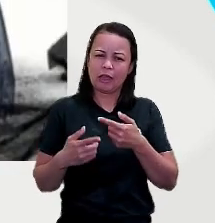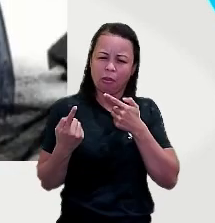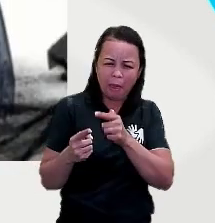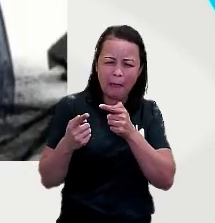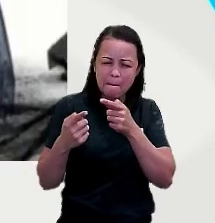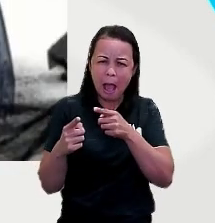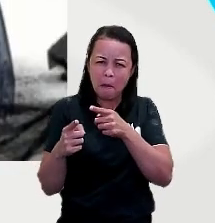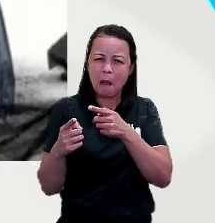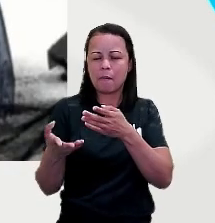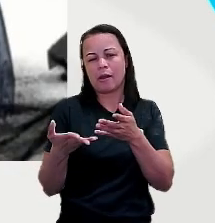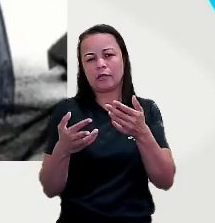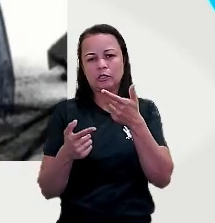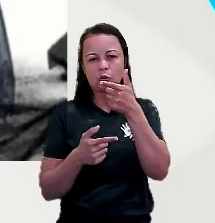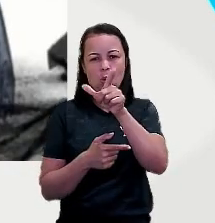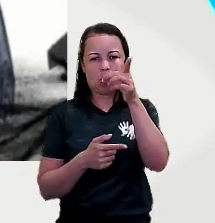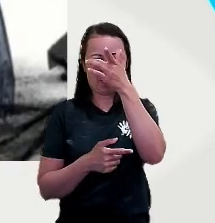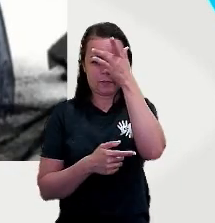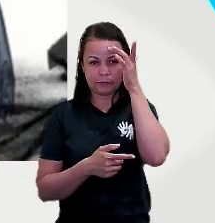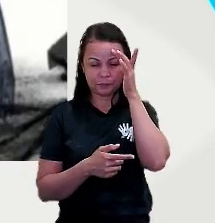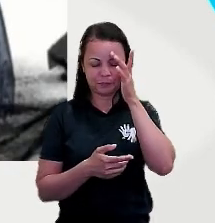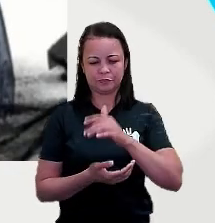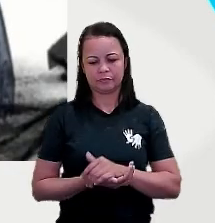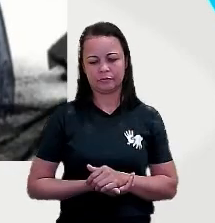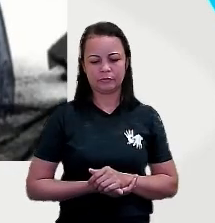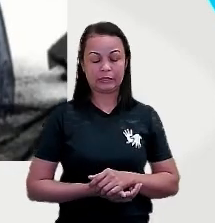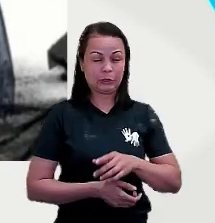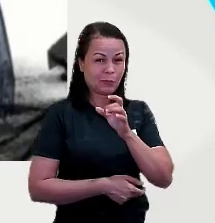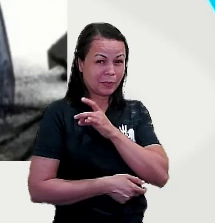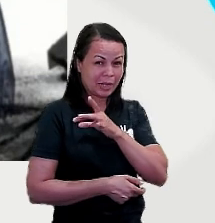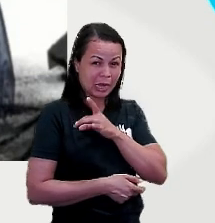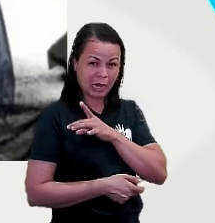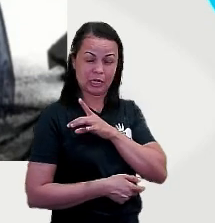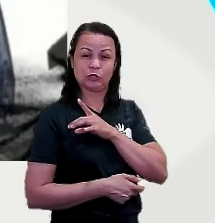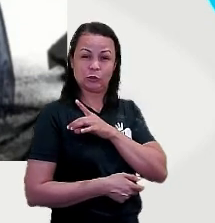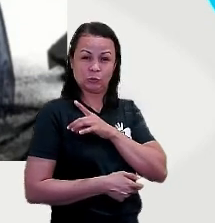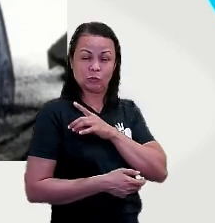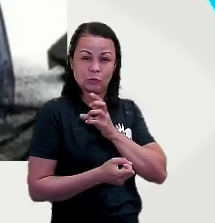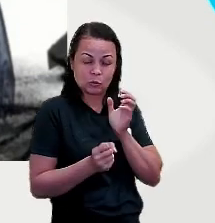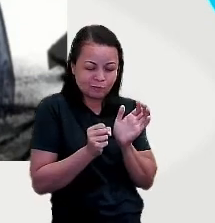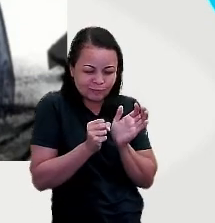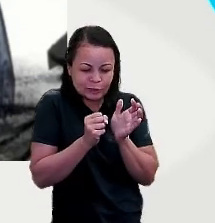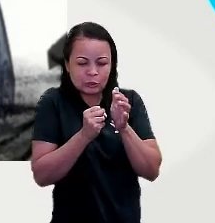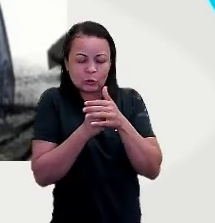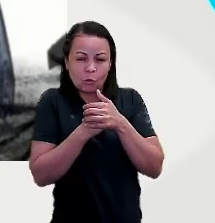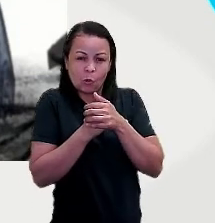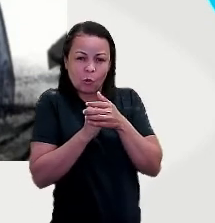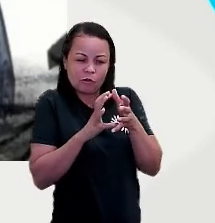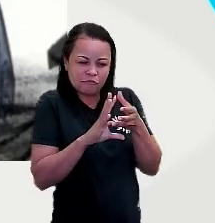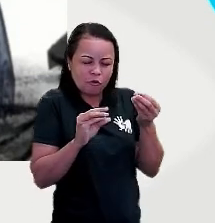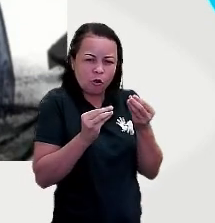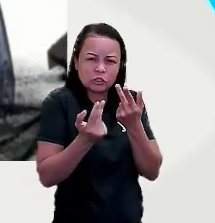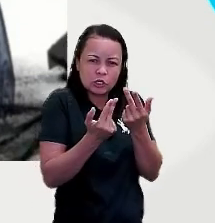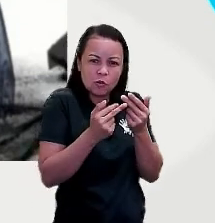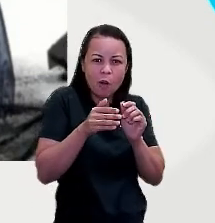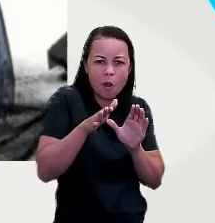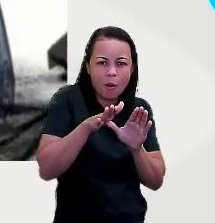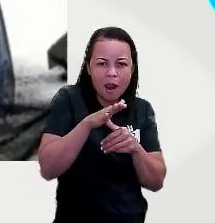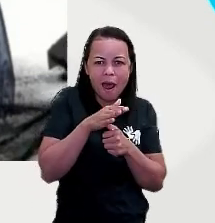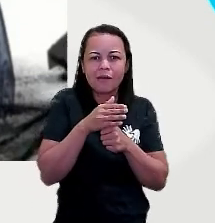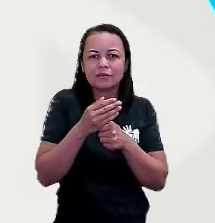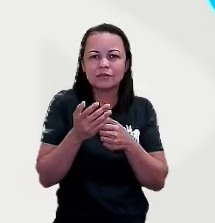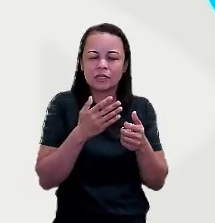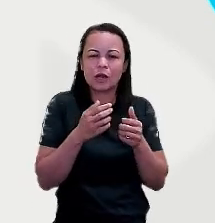outros. O medo é covarde, se esconde e foge como um ladrão na